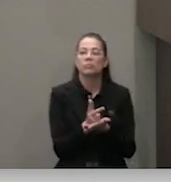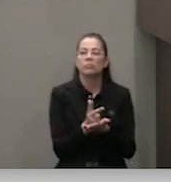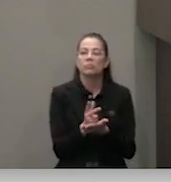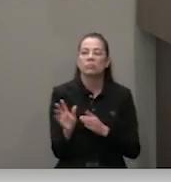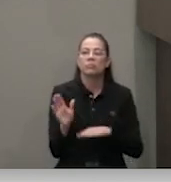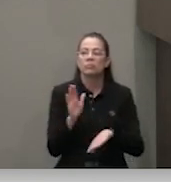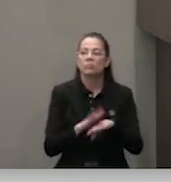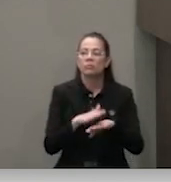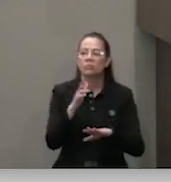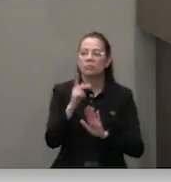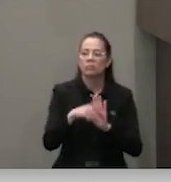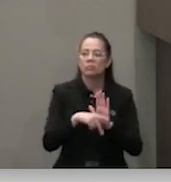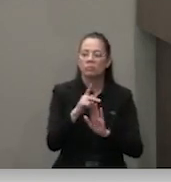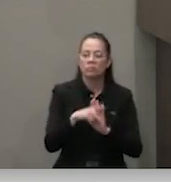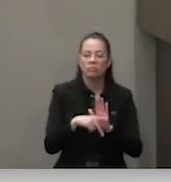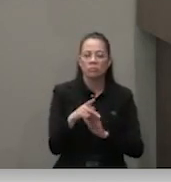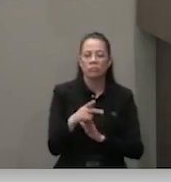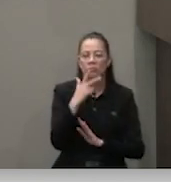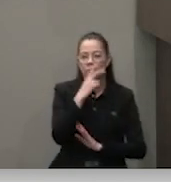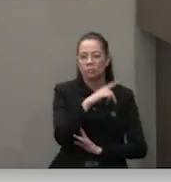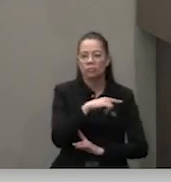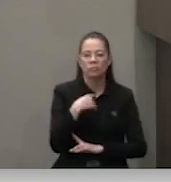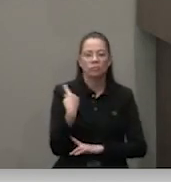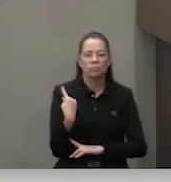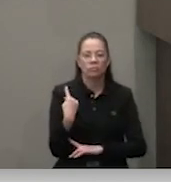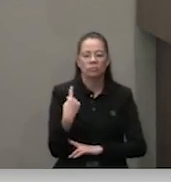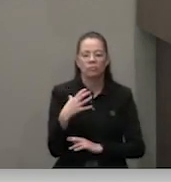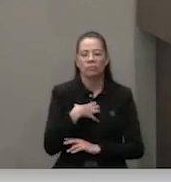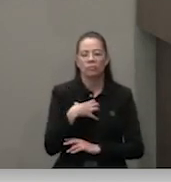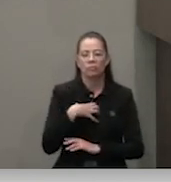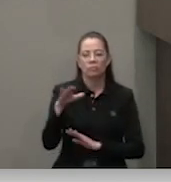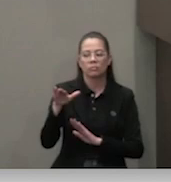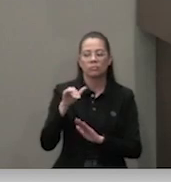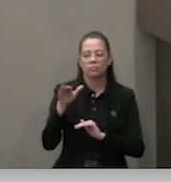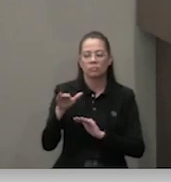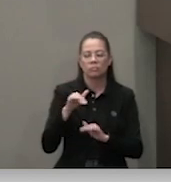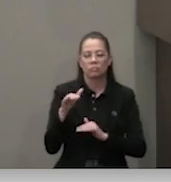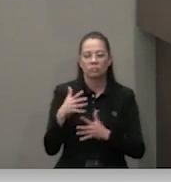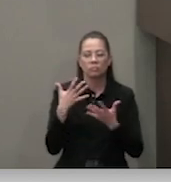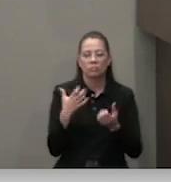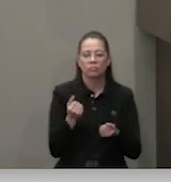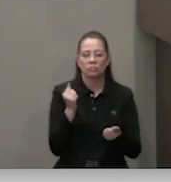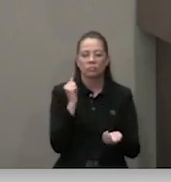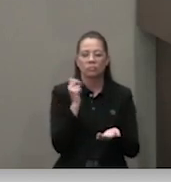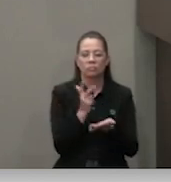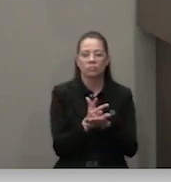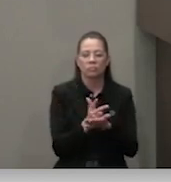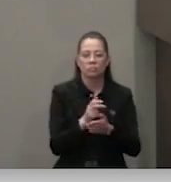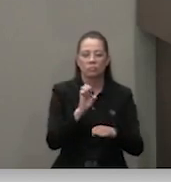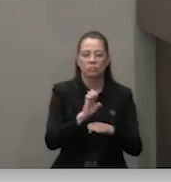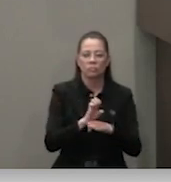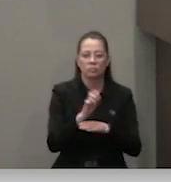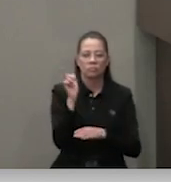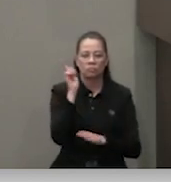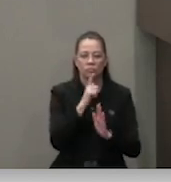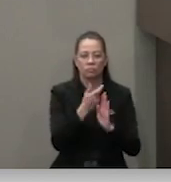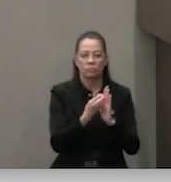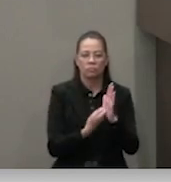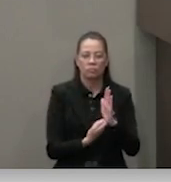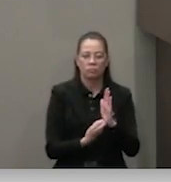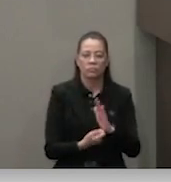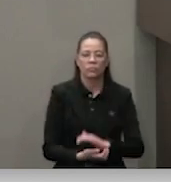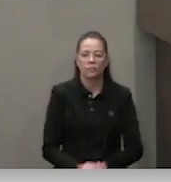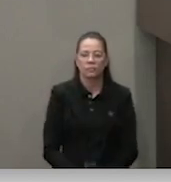um projeto que vai protelar dessas pessoas estarem sumindo a sua vaga conquistada por concurso público